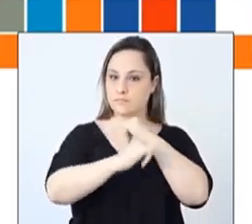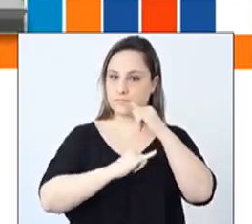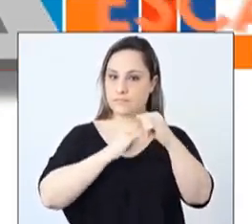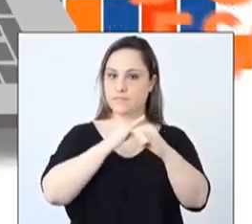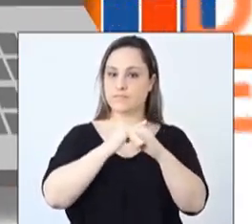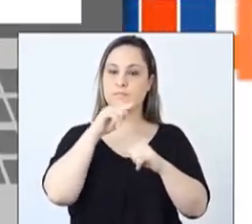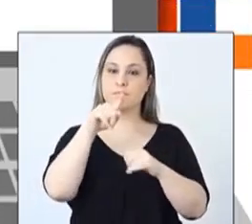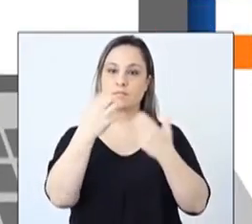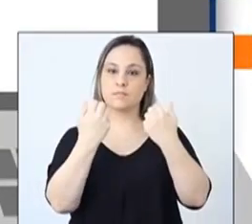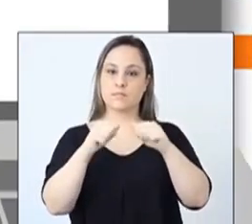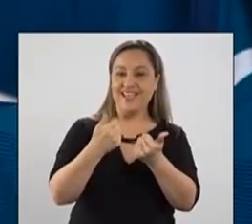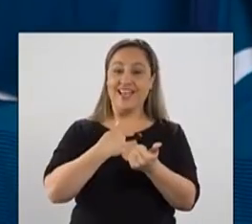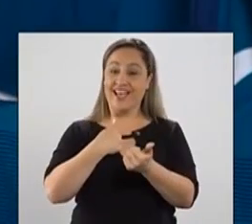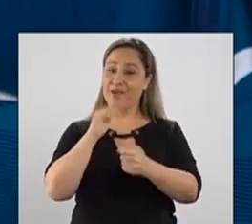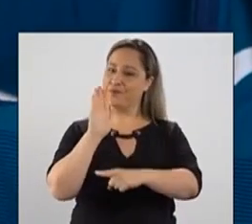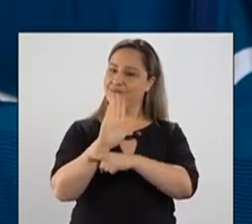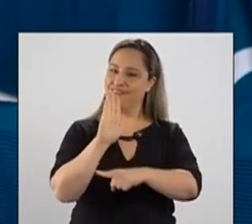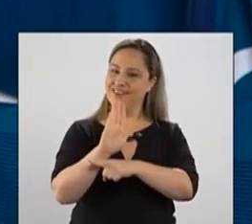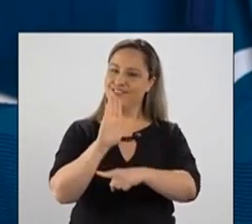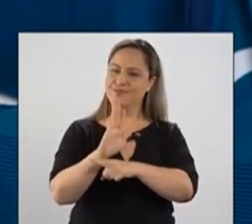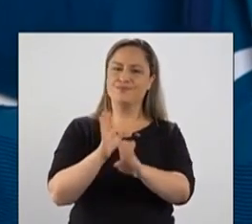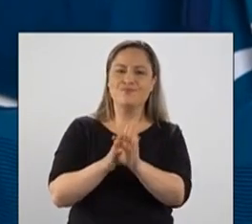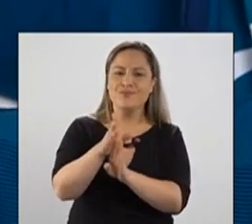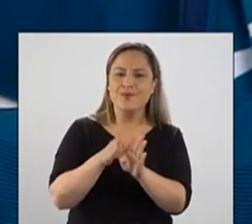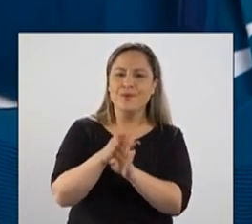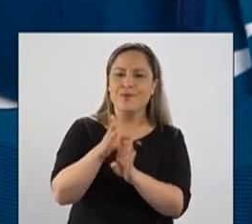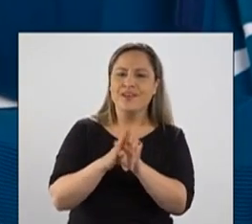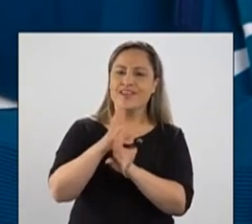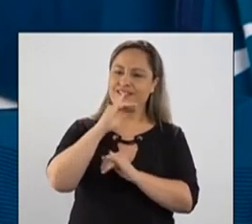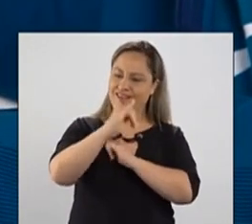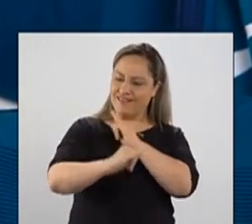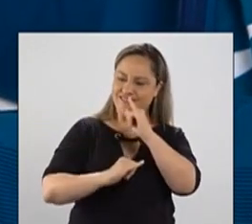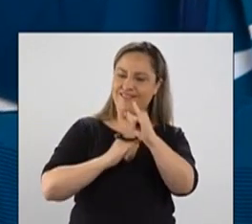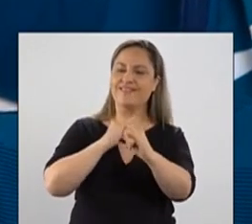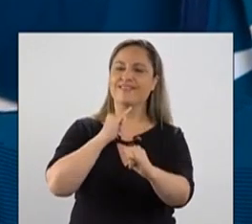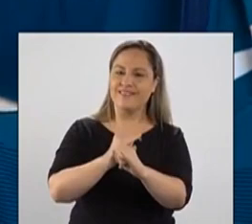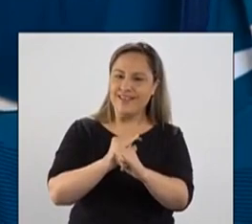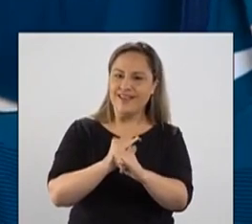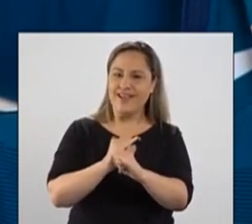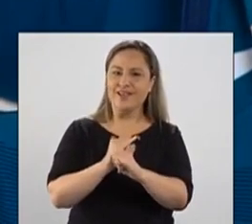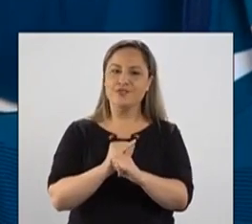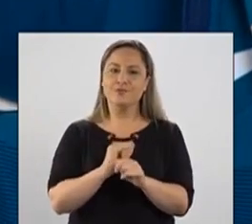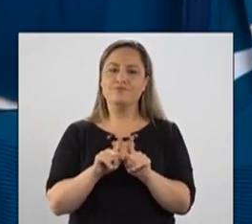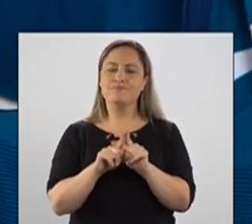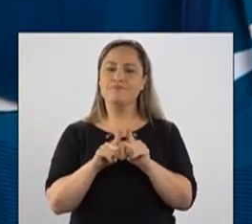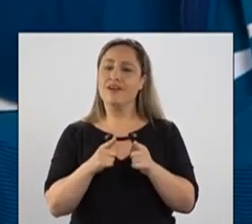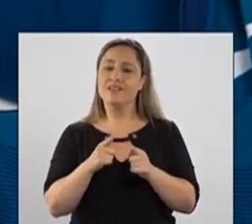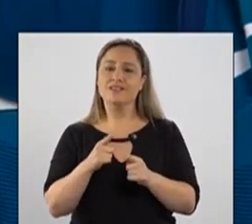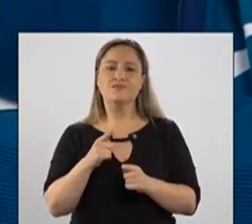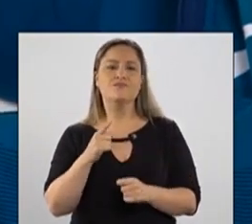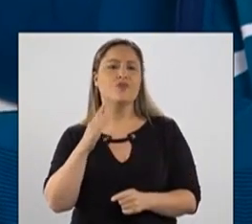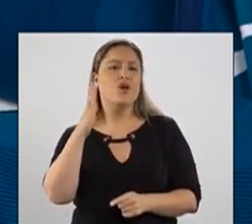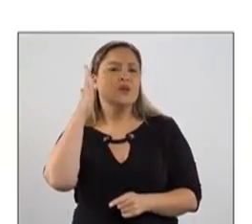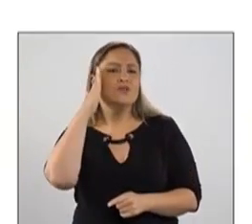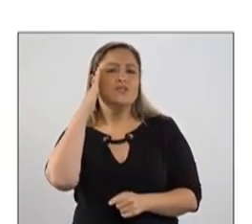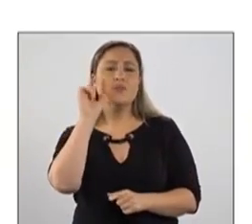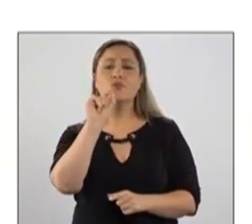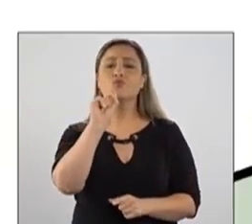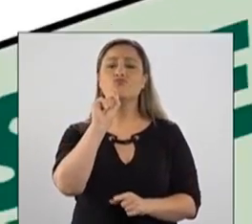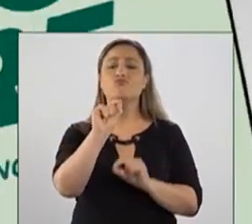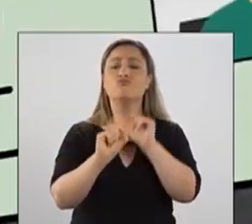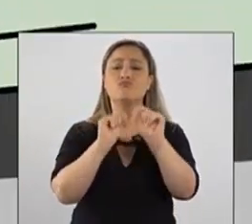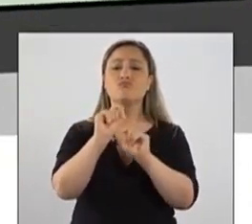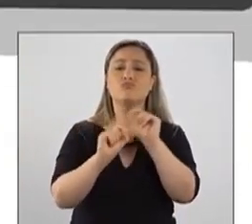com as explicações dele. Olá pessoal! Eu vou estar com vocês em todo o portal para orientá-los caso precisem. Mas primeiro,